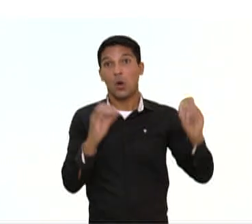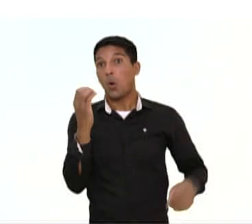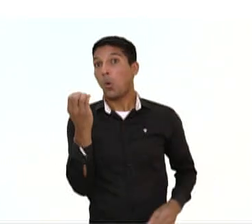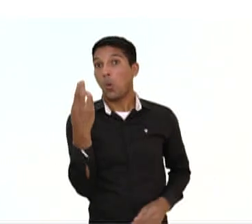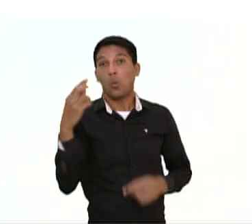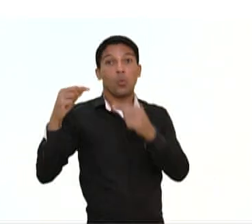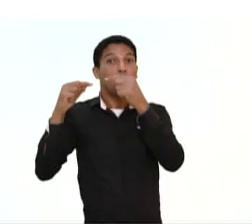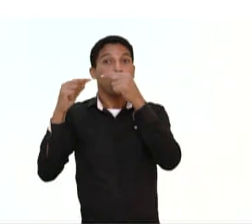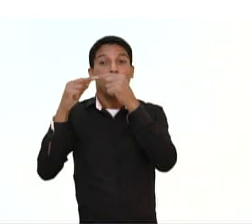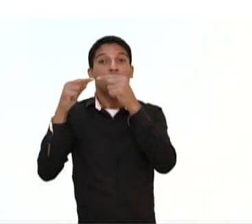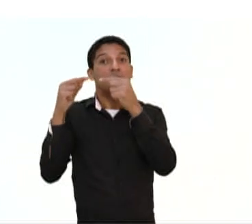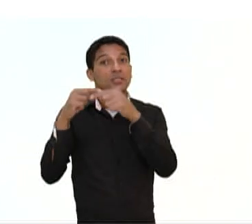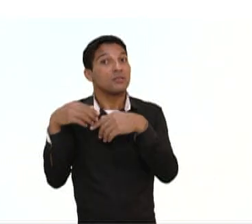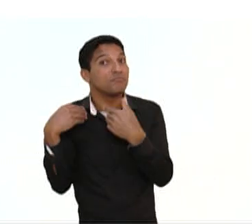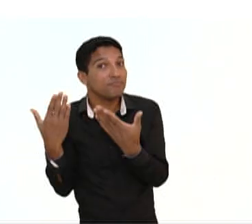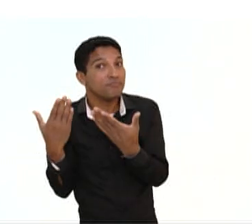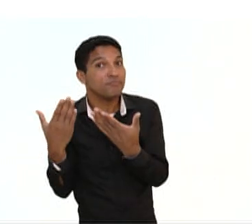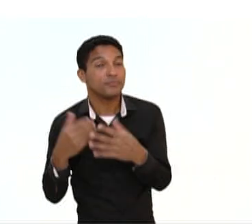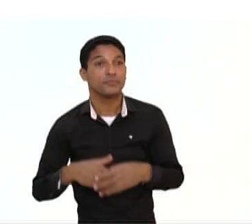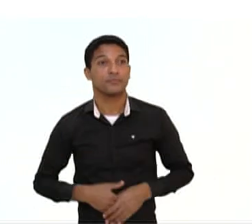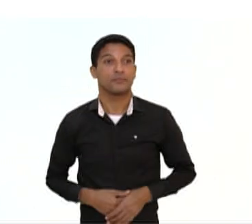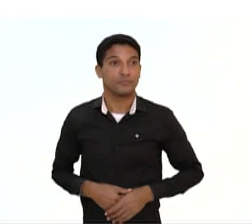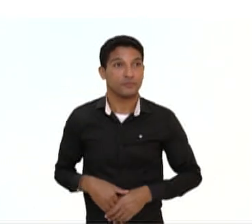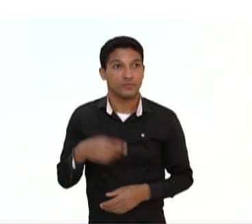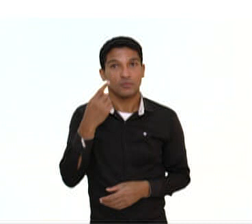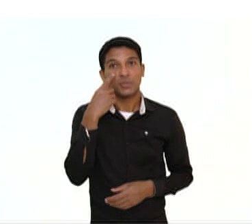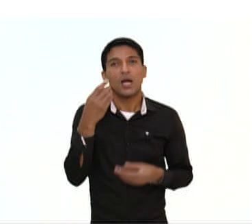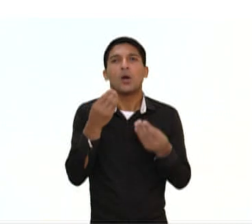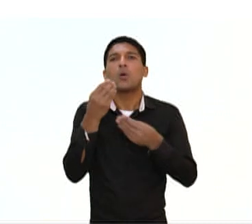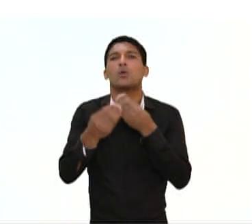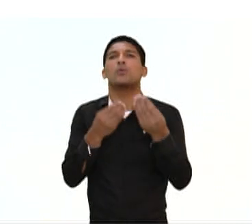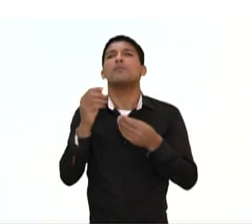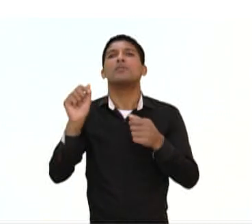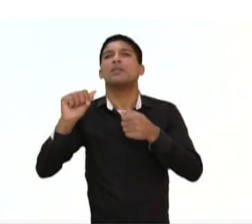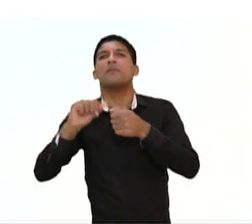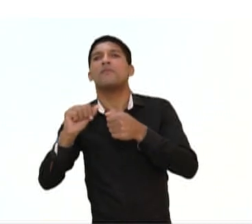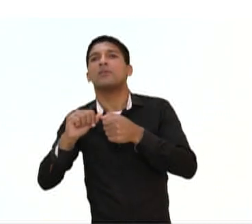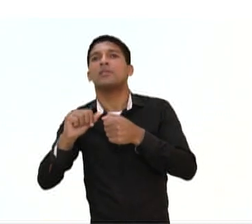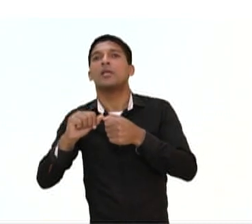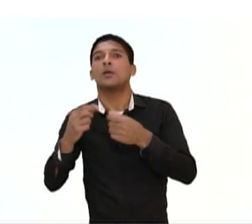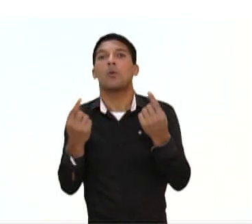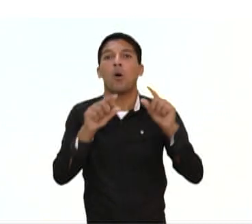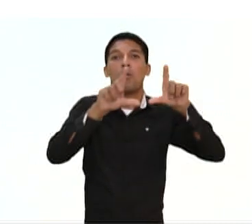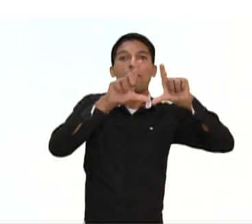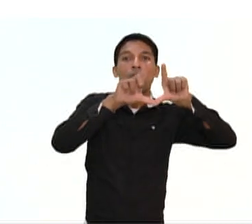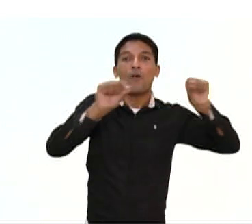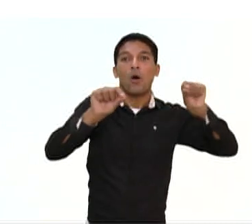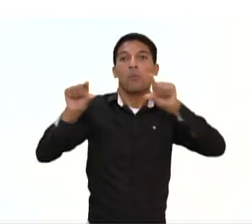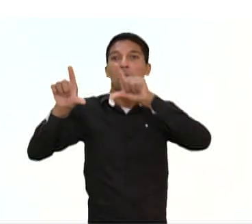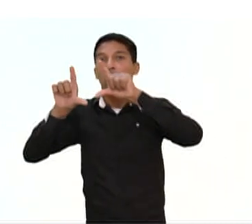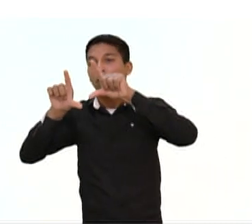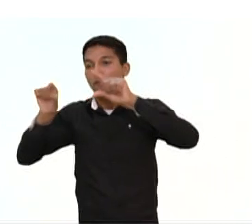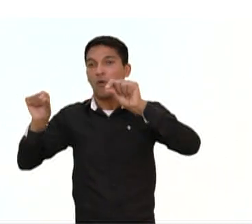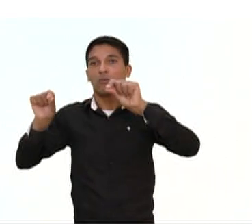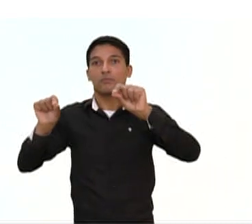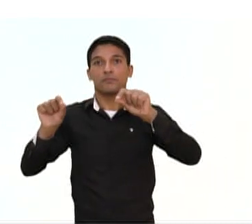Quais são as considerações que vocês devem fazer antes de sair usando a fórmula, ou de uma ou de outra? Existe uma ordem entre os